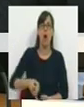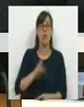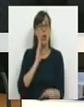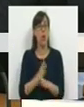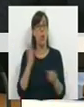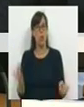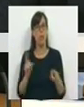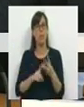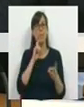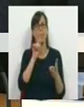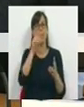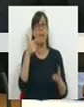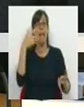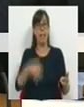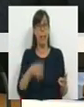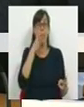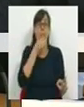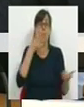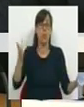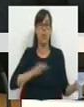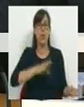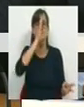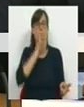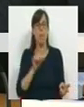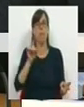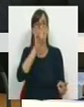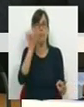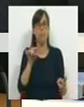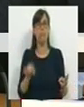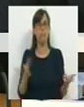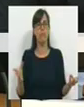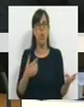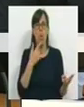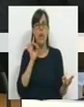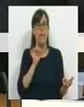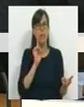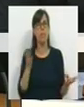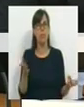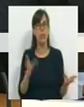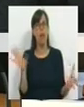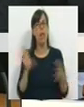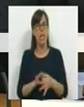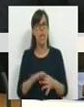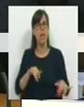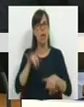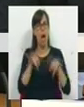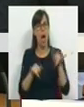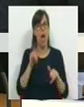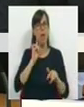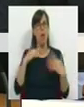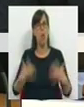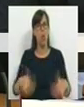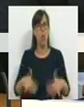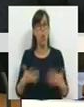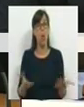Por último, a questão da TAP, como disse muito bem o Sr. Ministro, é uma questão muito importante, é uma ligação aérea